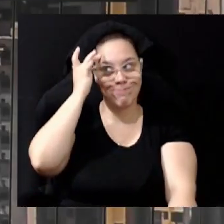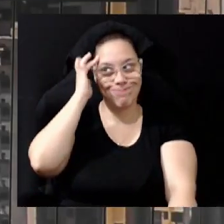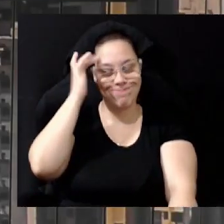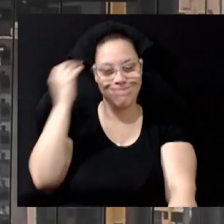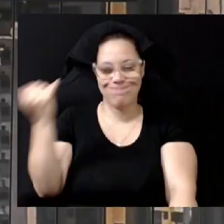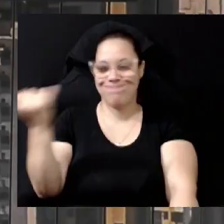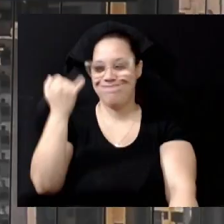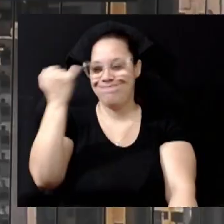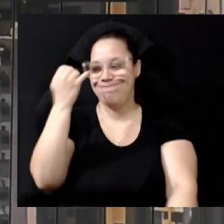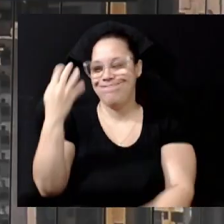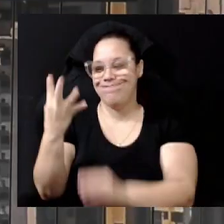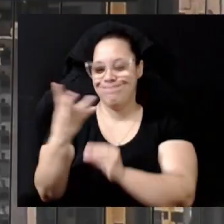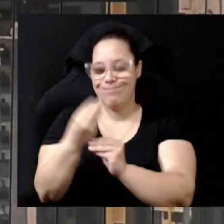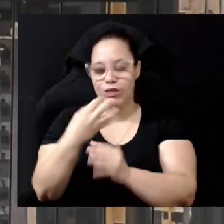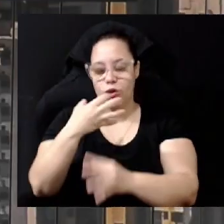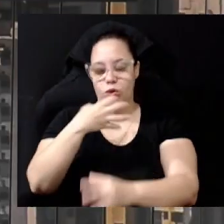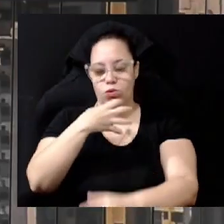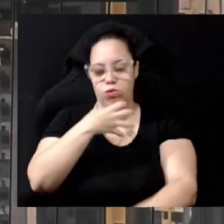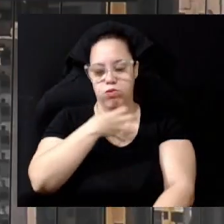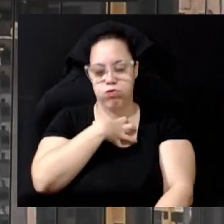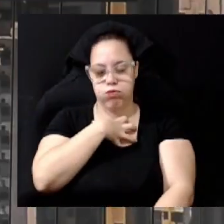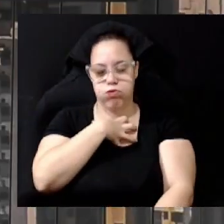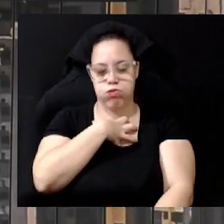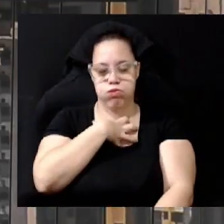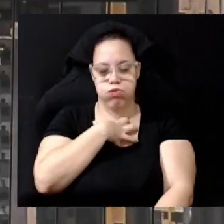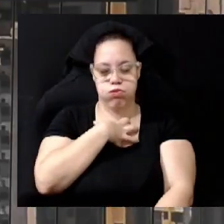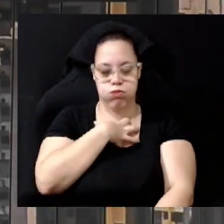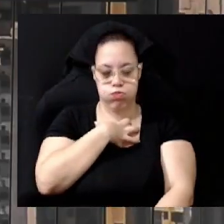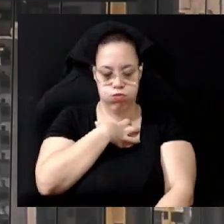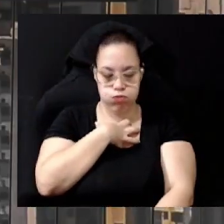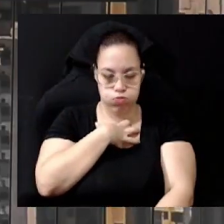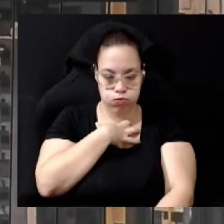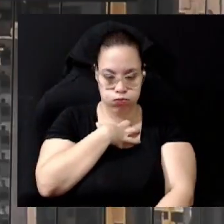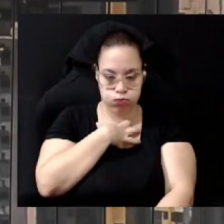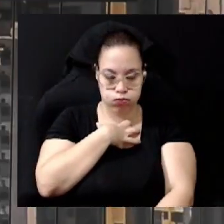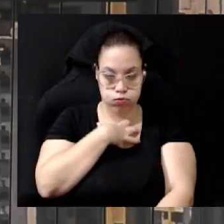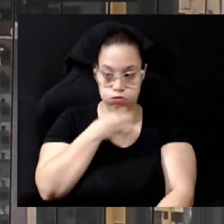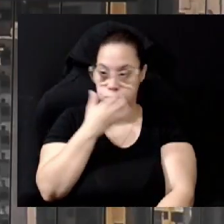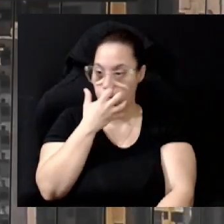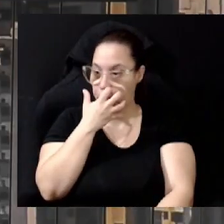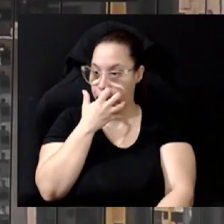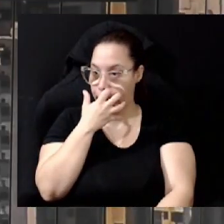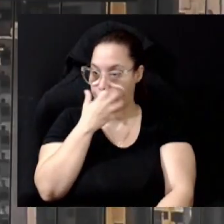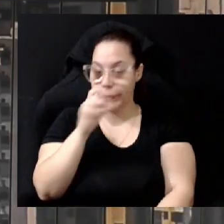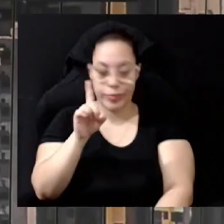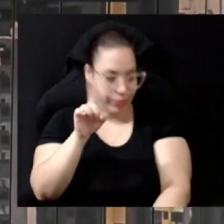a arte é fundamental também para a sensibilização nesse sentido, né, Pedro?